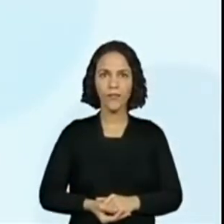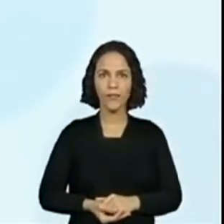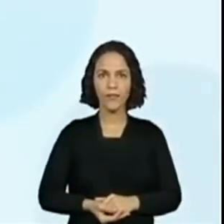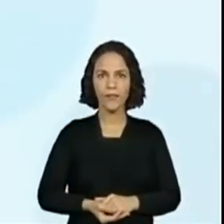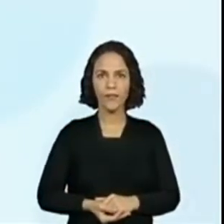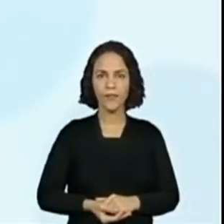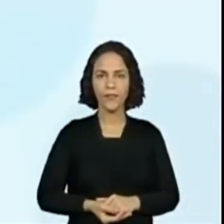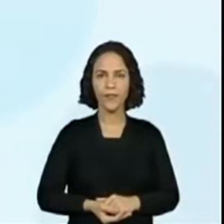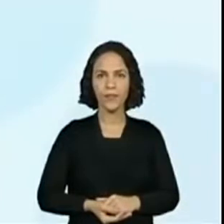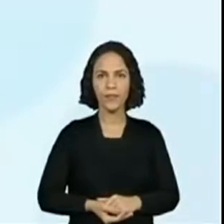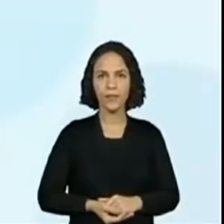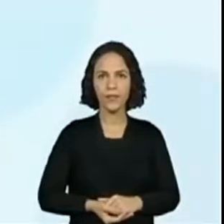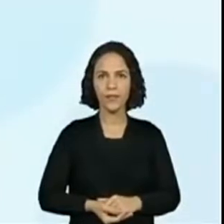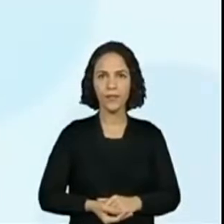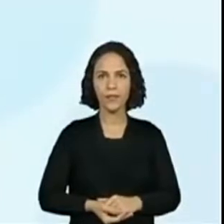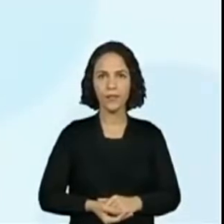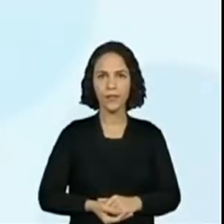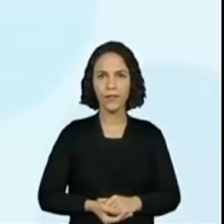Gelatina.